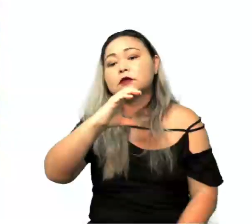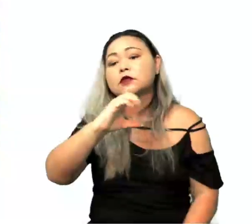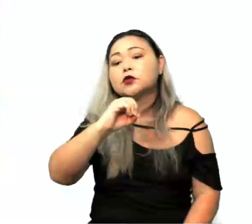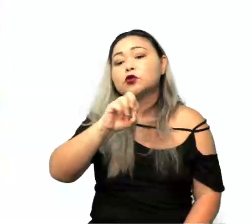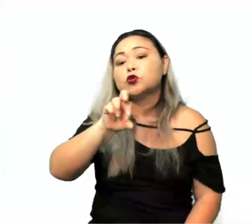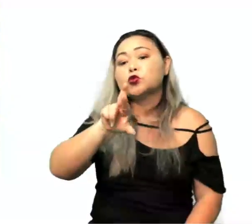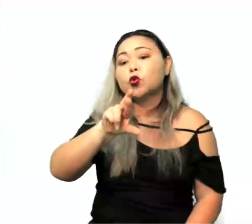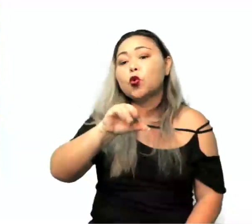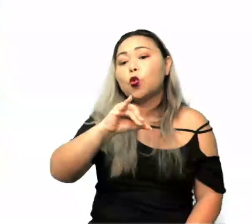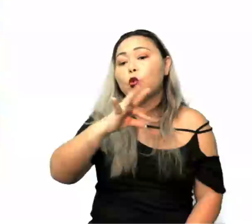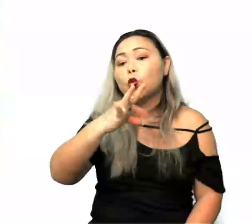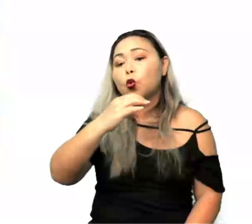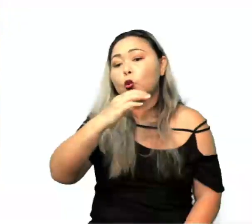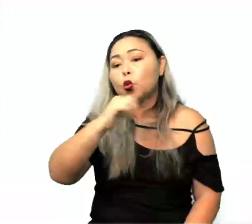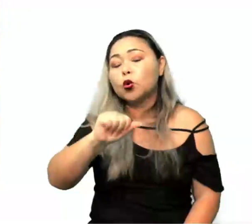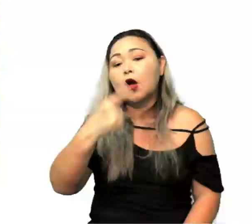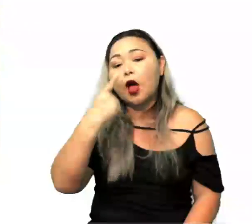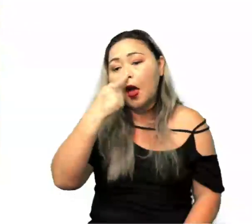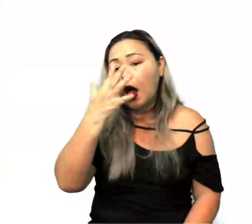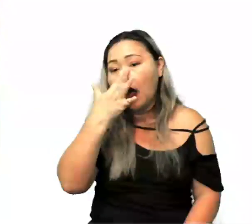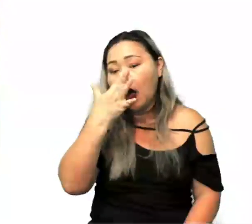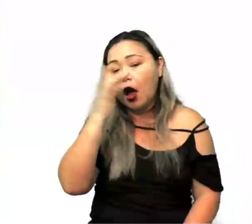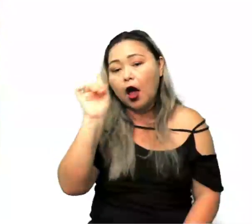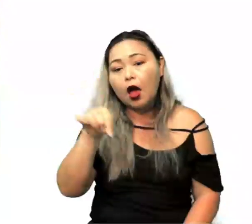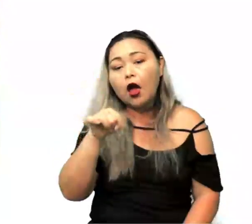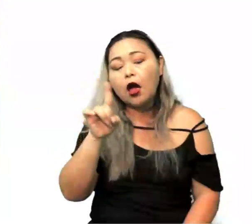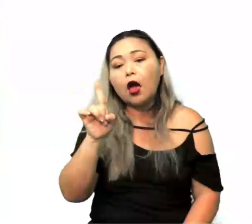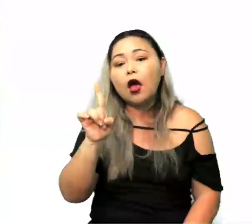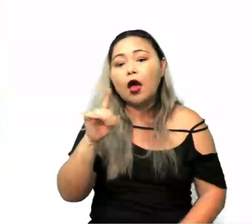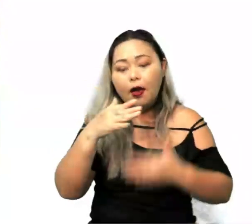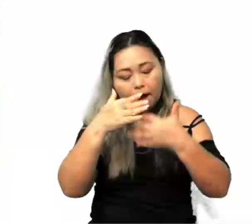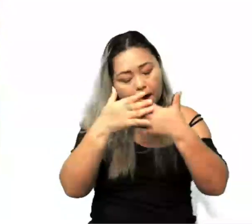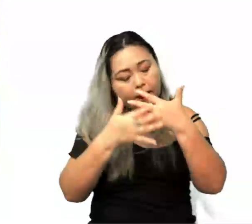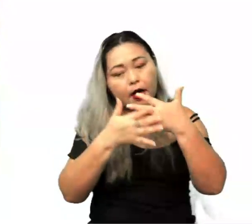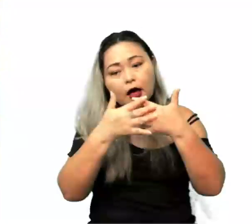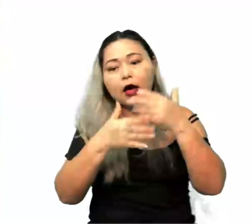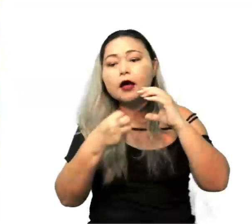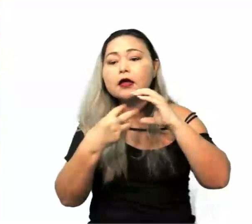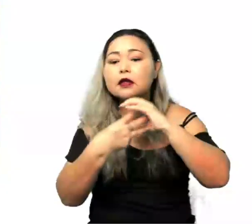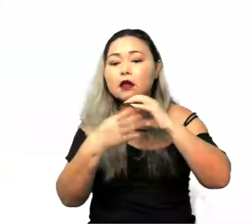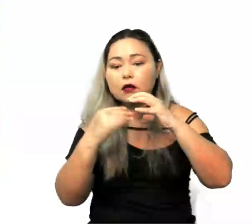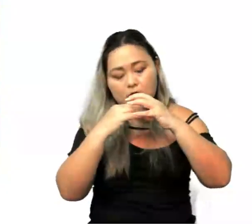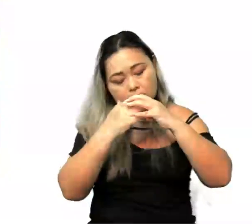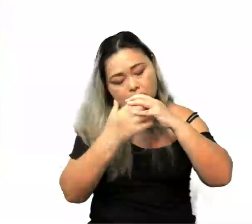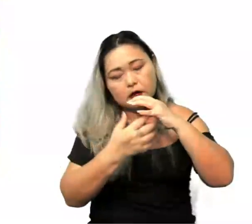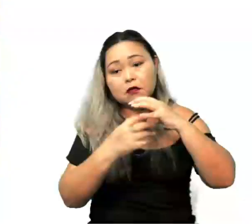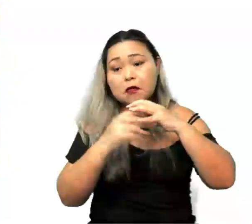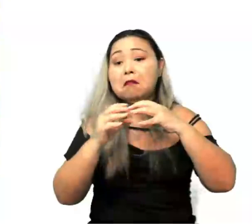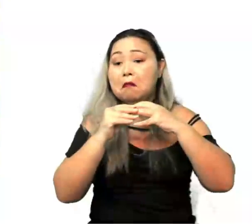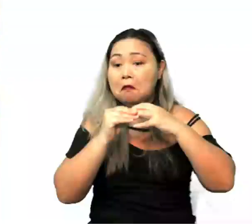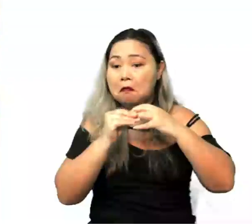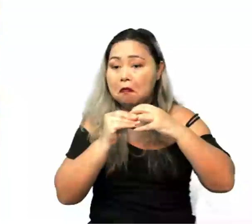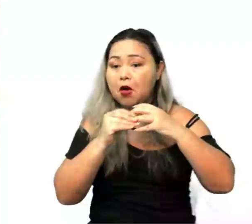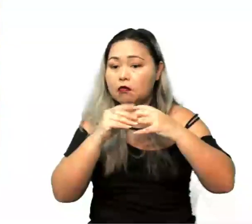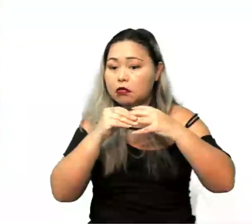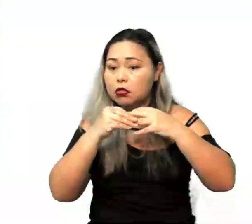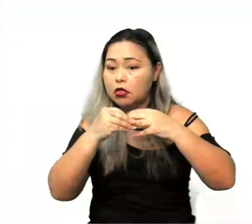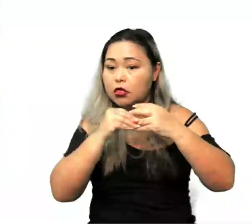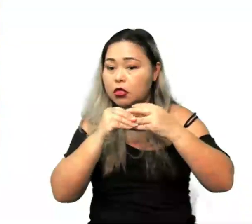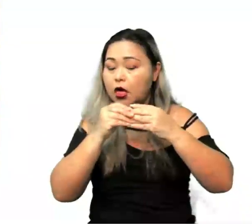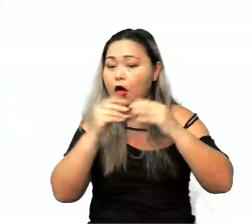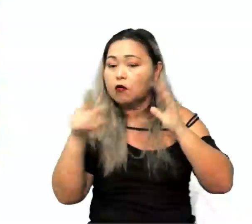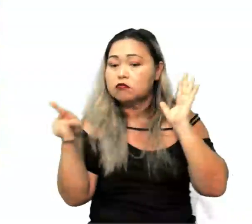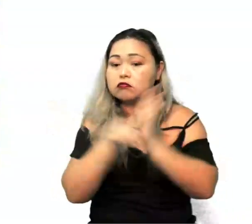Então, o que a gente está visualizando, na verdade, a gente sabe hoje que é a parede celular, né? Que é bem resistente. Lembra que a parede celular